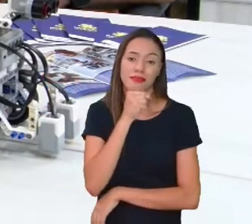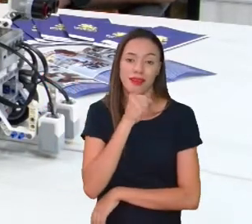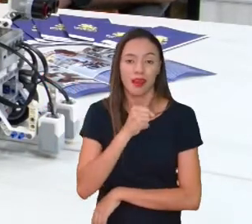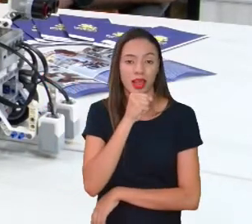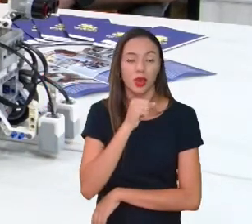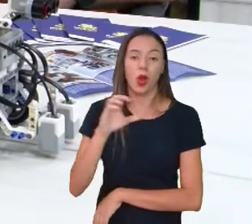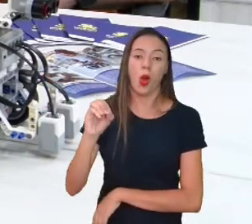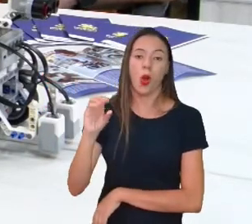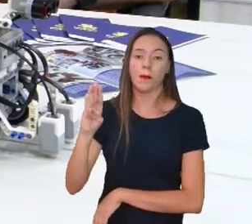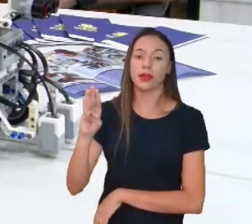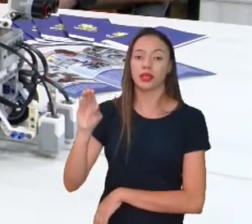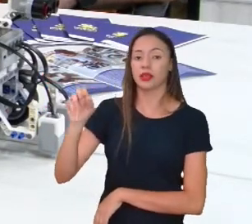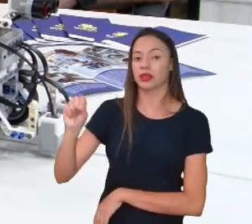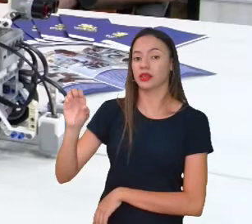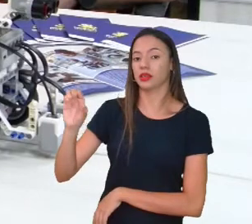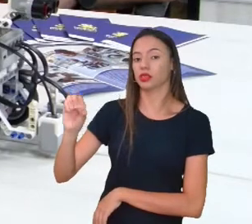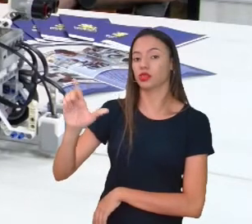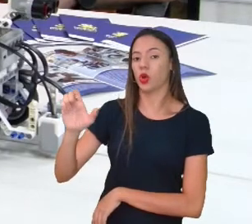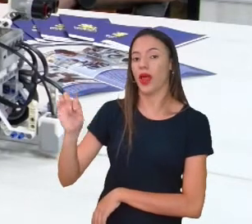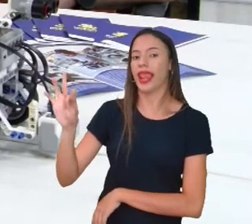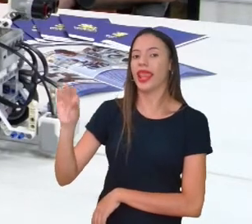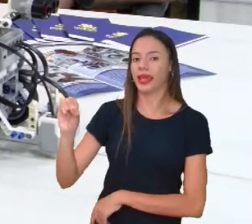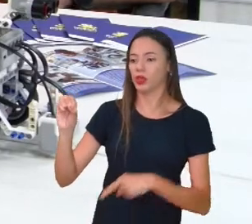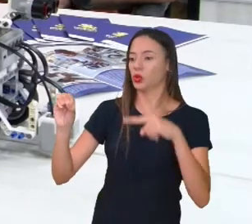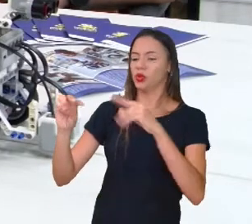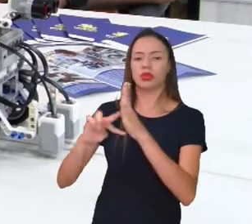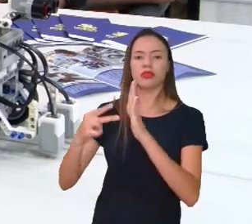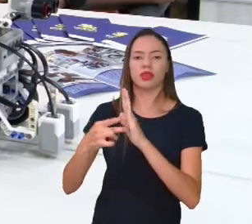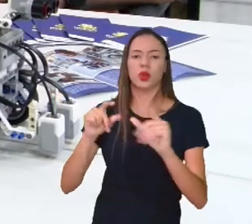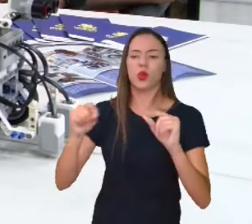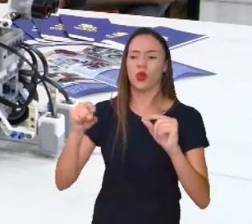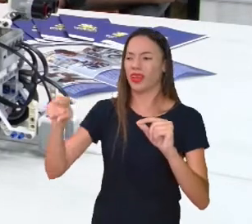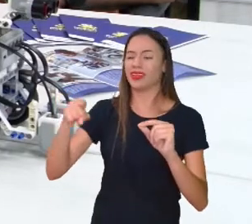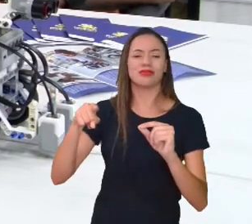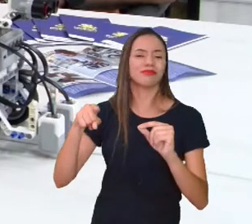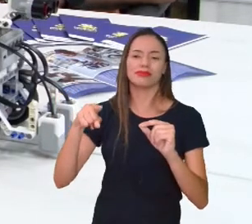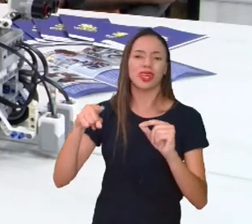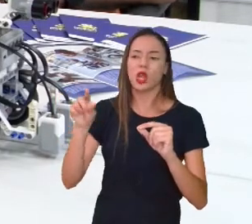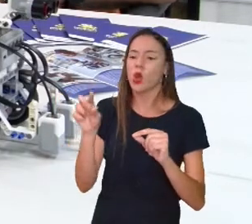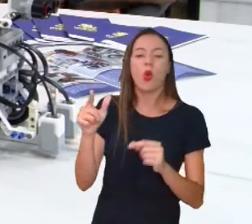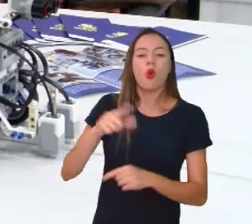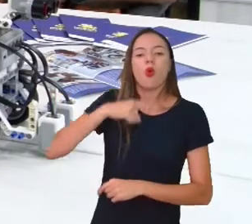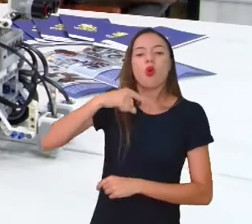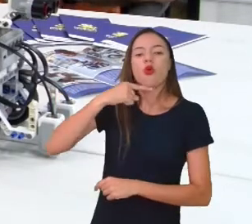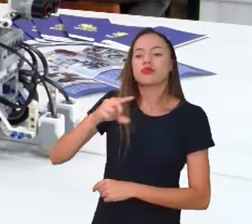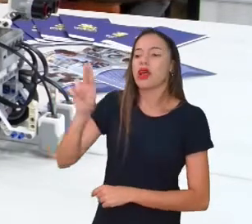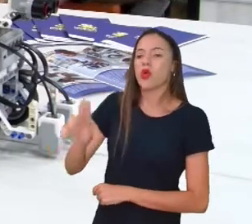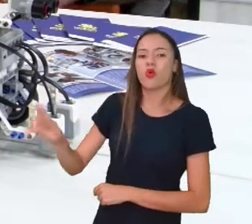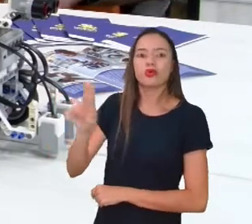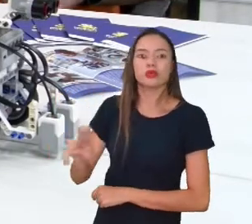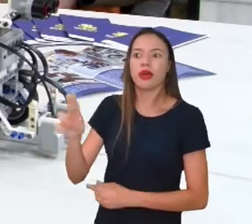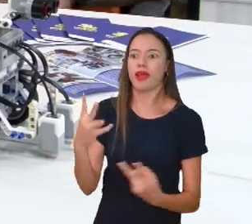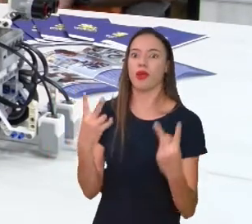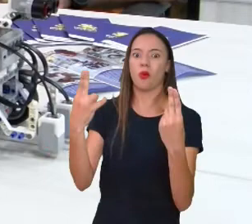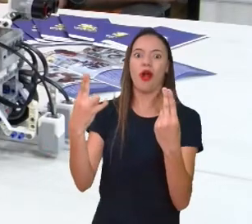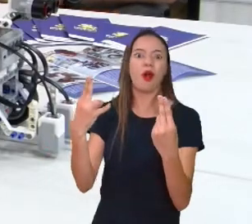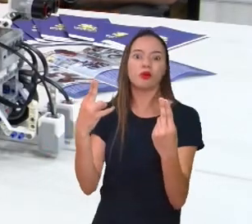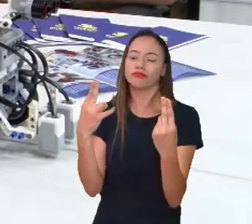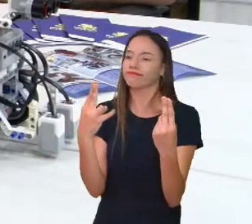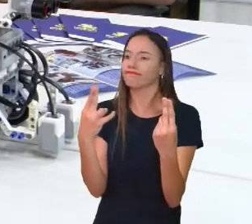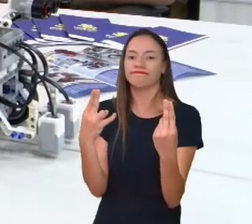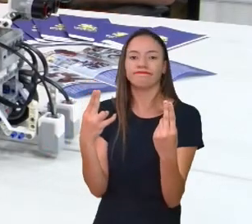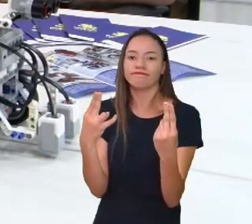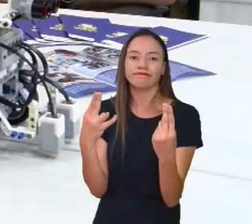é? É trazer as dificuldades, o uso não está do mesmo jeito, você não consegue usar aquele equipamento. Por isso que muitas